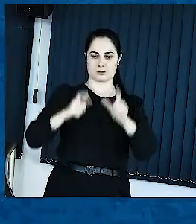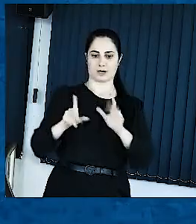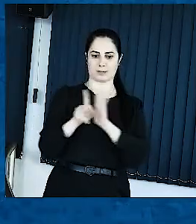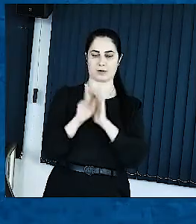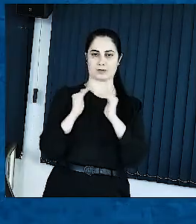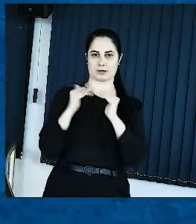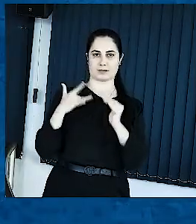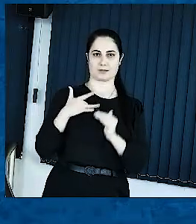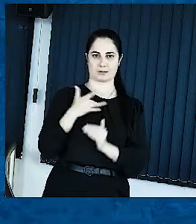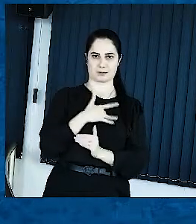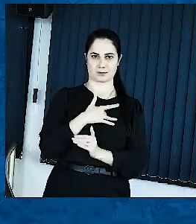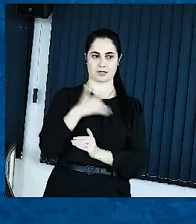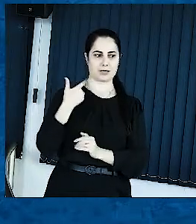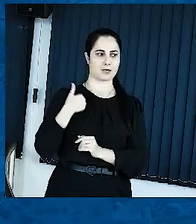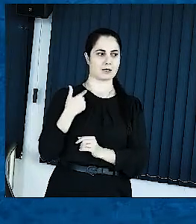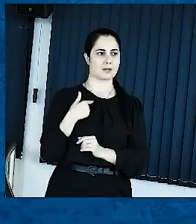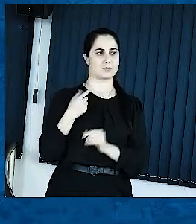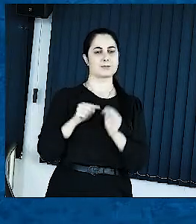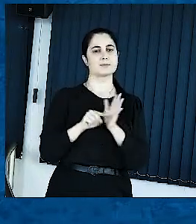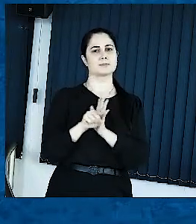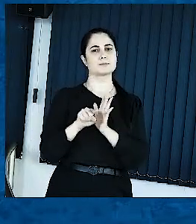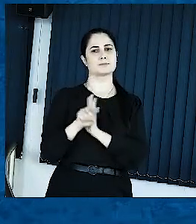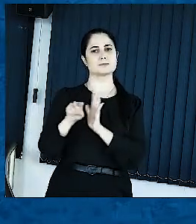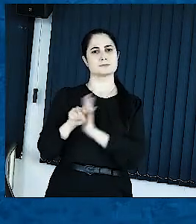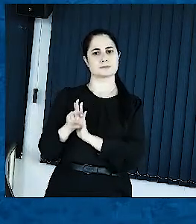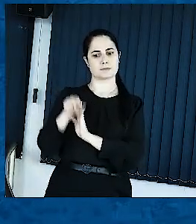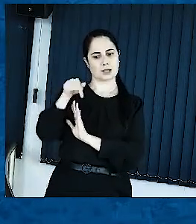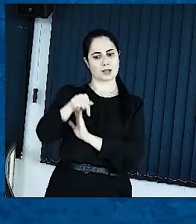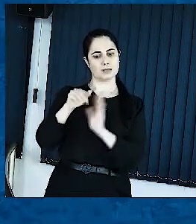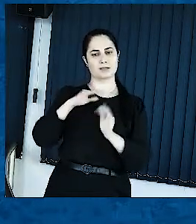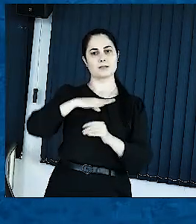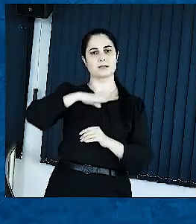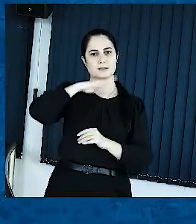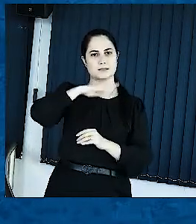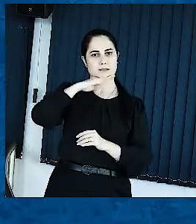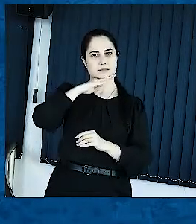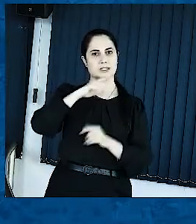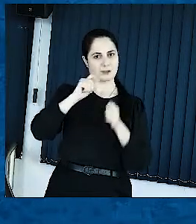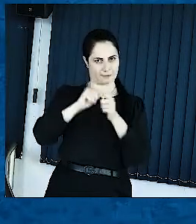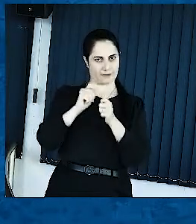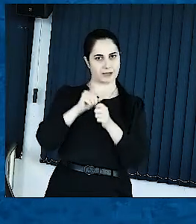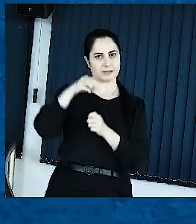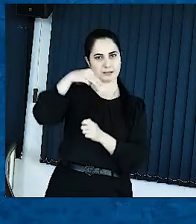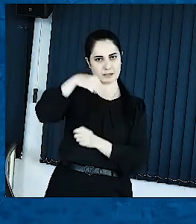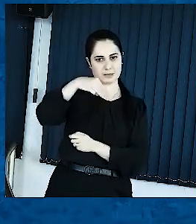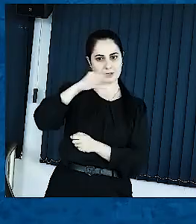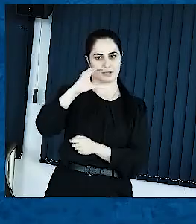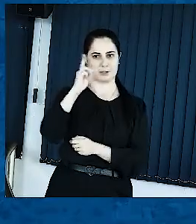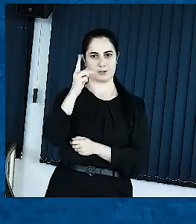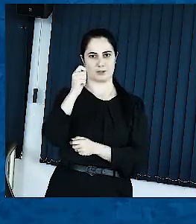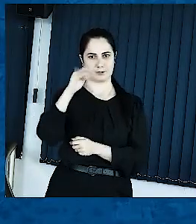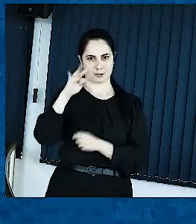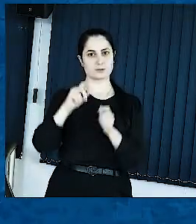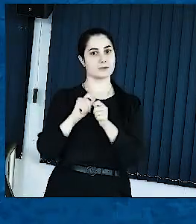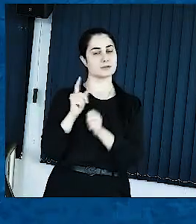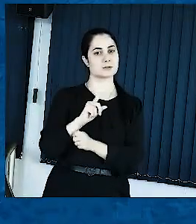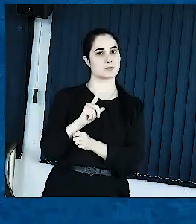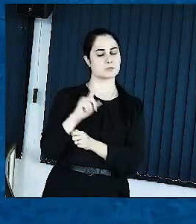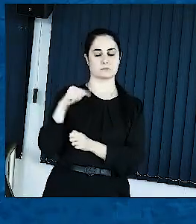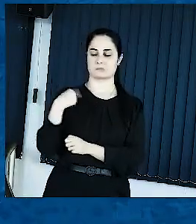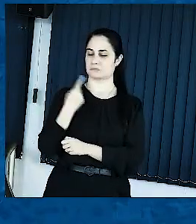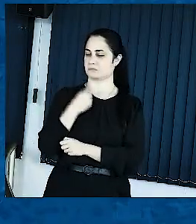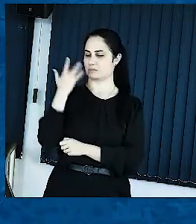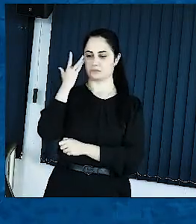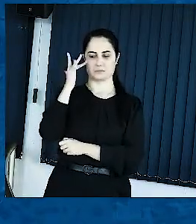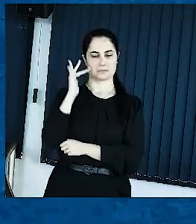se os profissionais que atendem as crianças aqui no município aplicam o MChat. A gente não sabe. Se existe